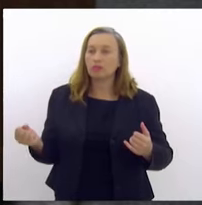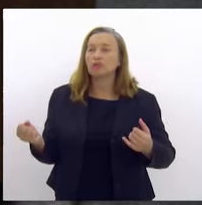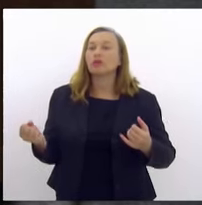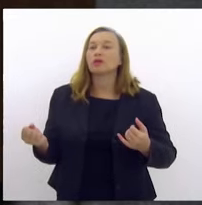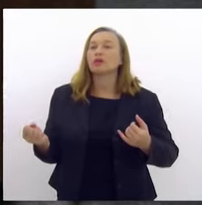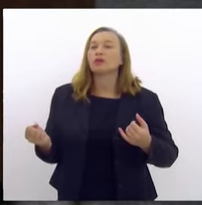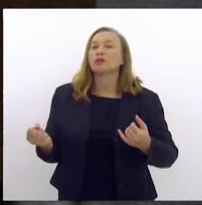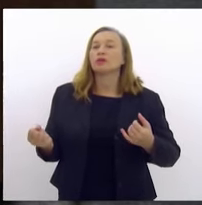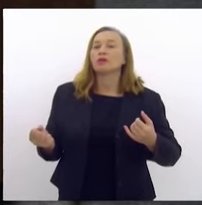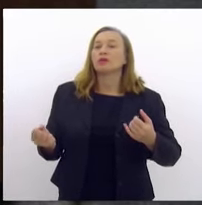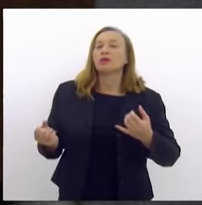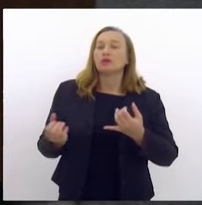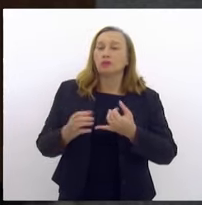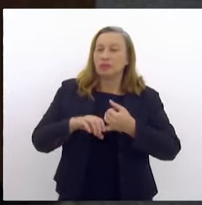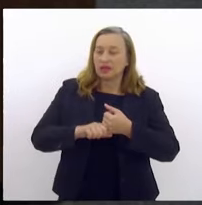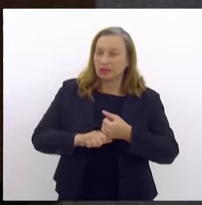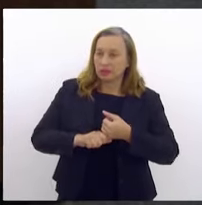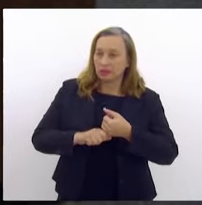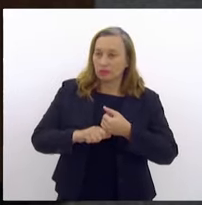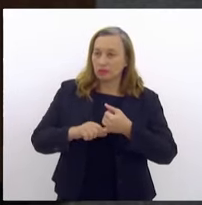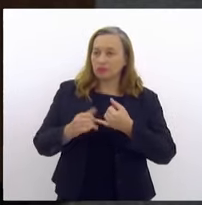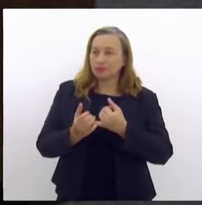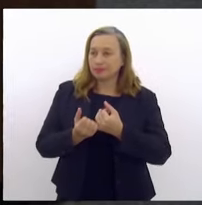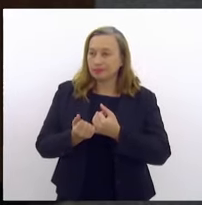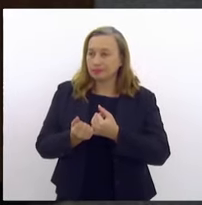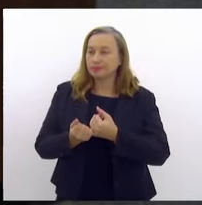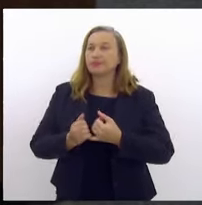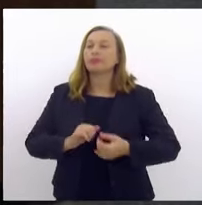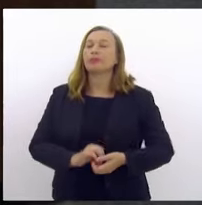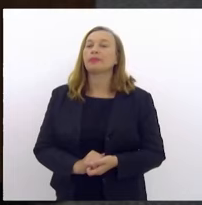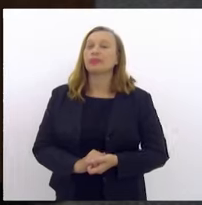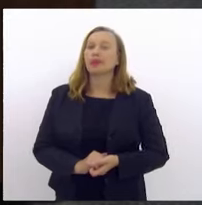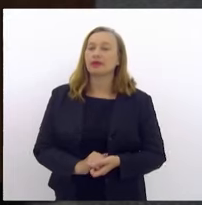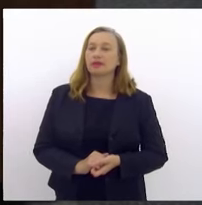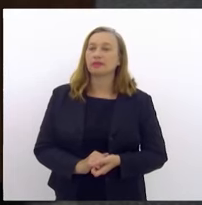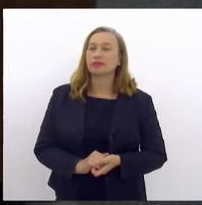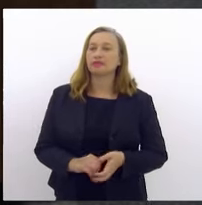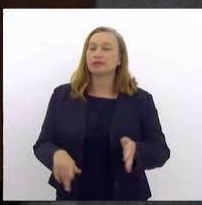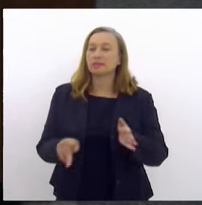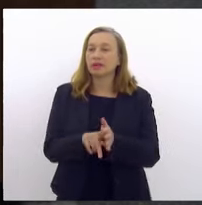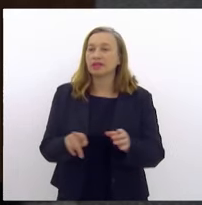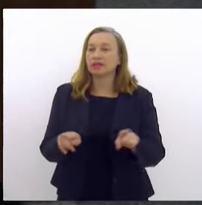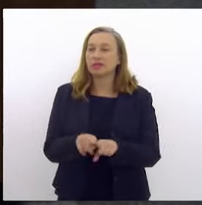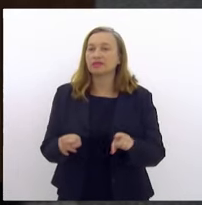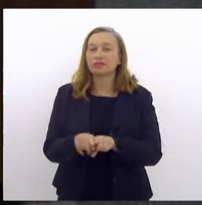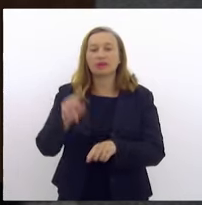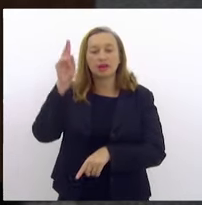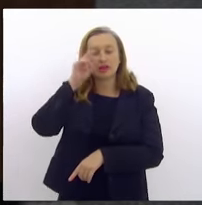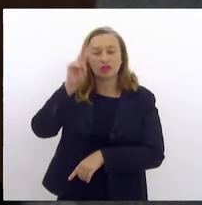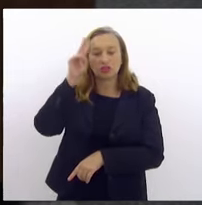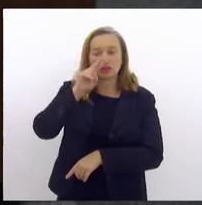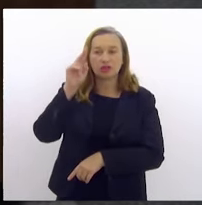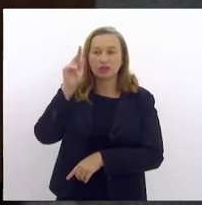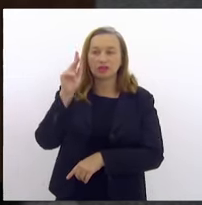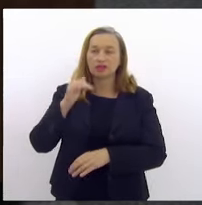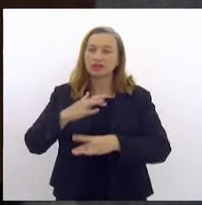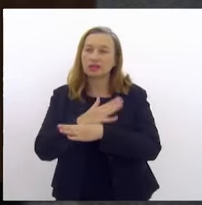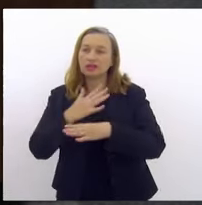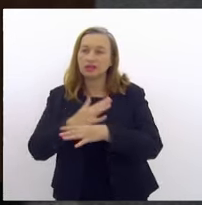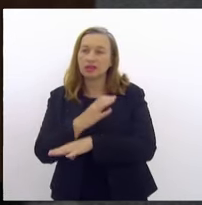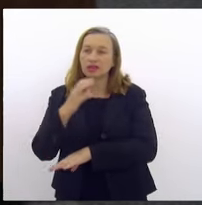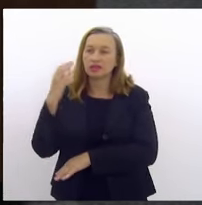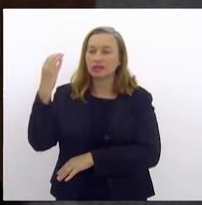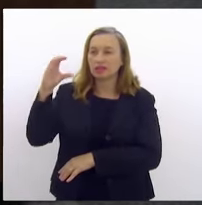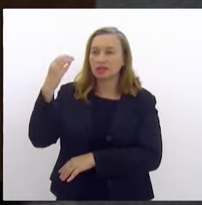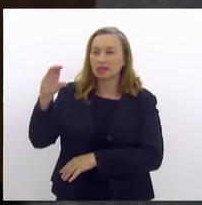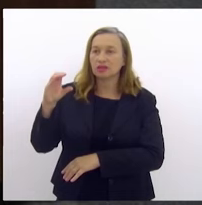tombado, arquitetura em estilo Art Nouveau, que faz parte também da história da cidade de Niterói. Os